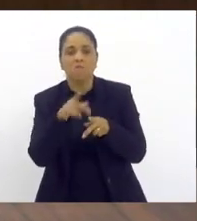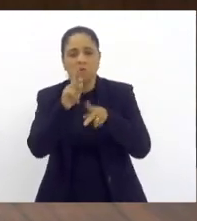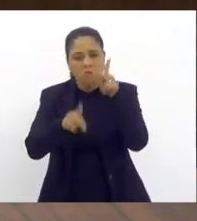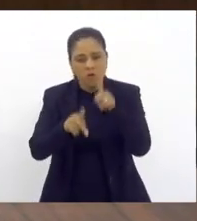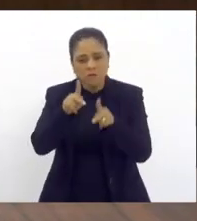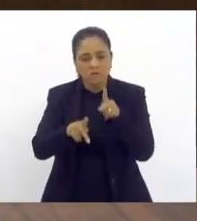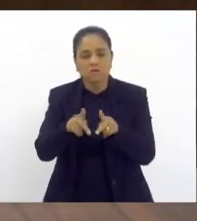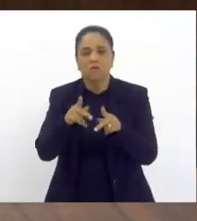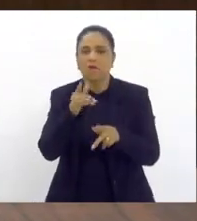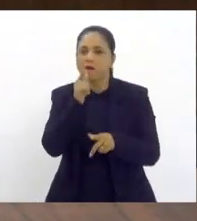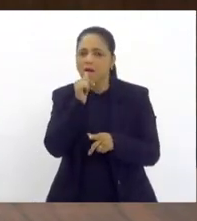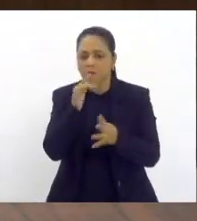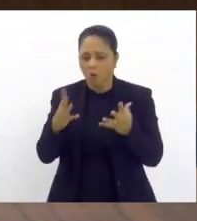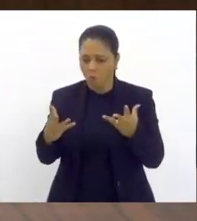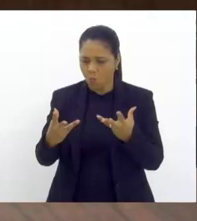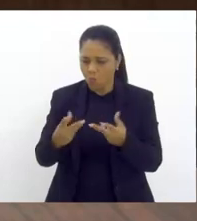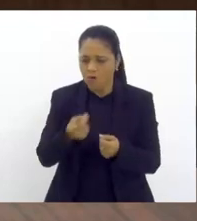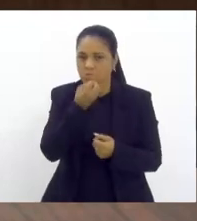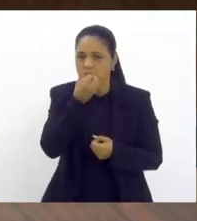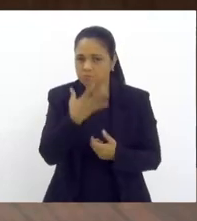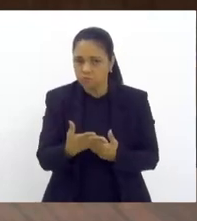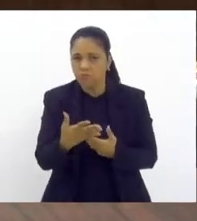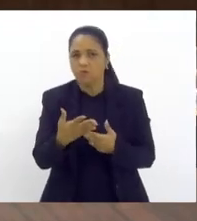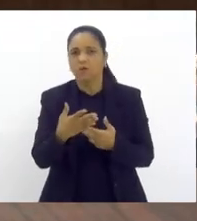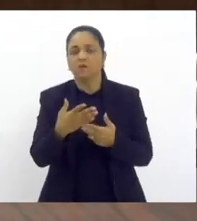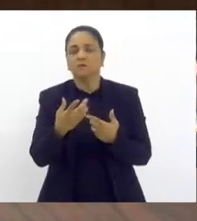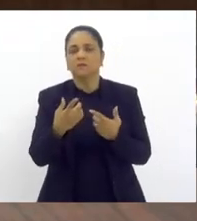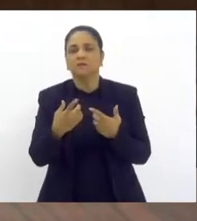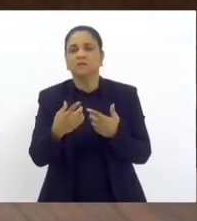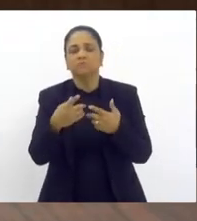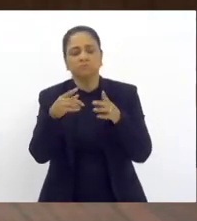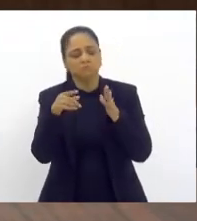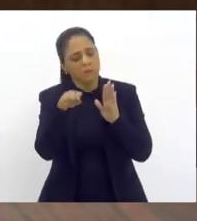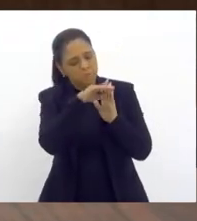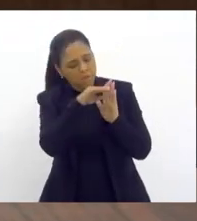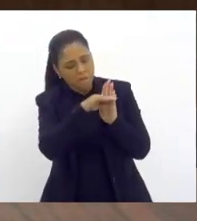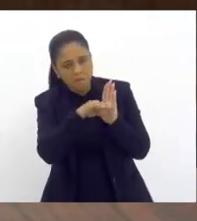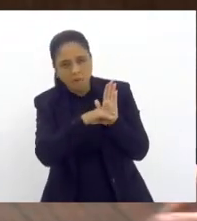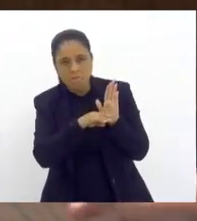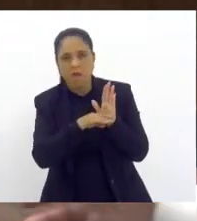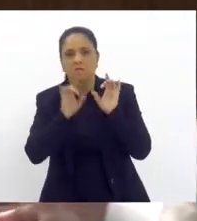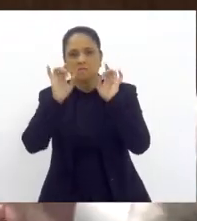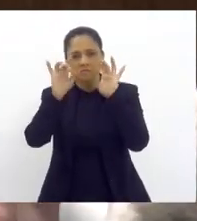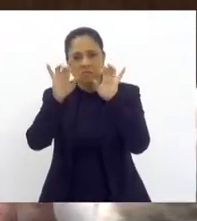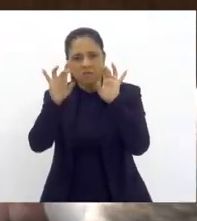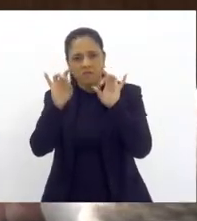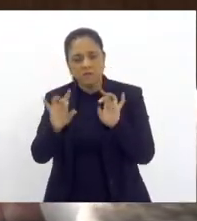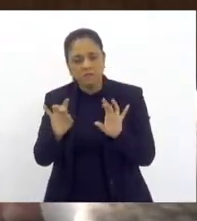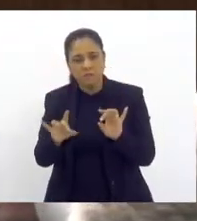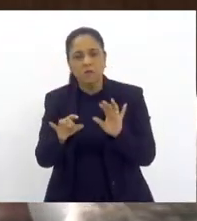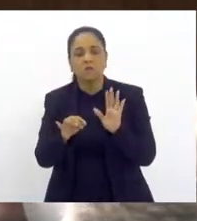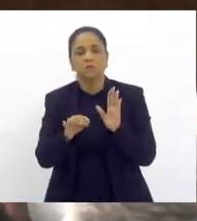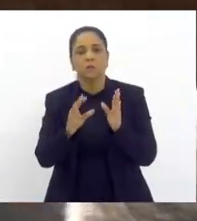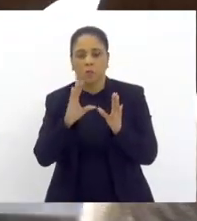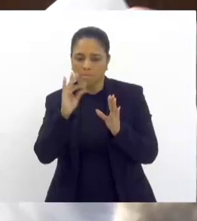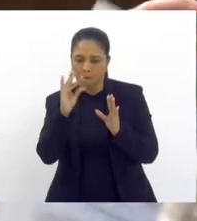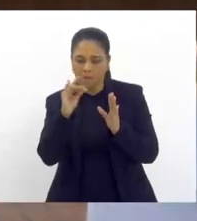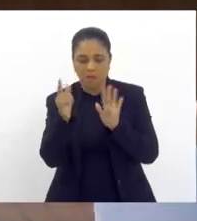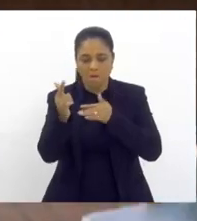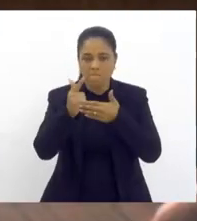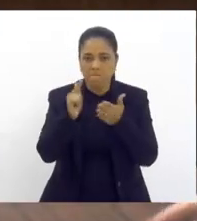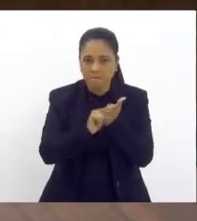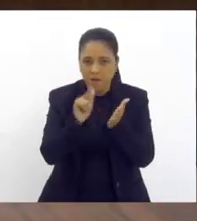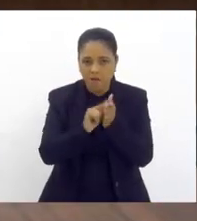de qualidade, contando com todas as especificações, através do que foi apresentado também pelo Conselho Regional de